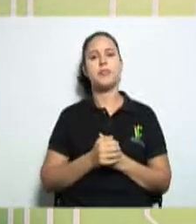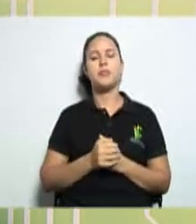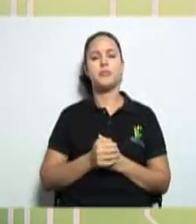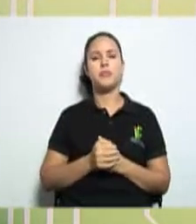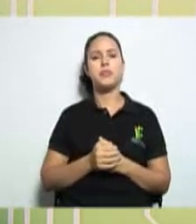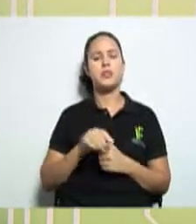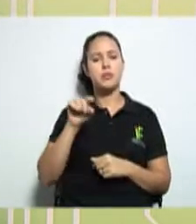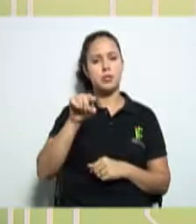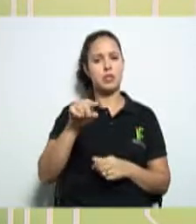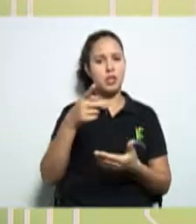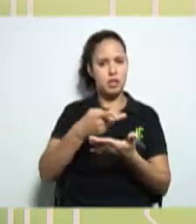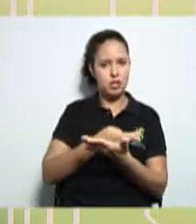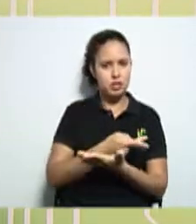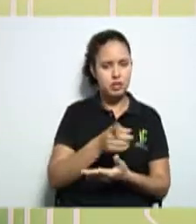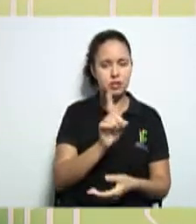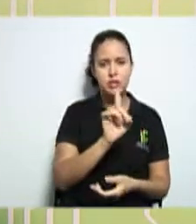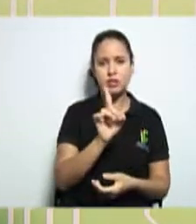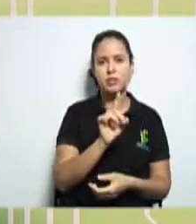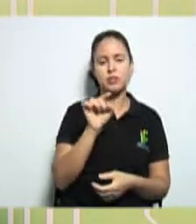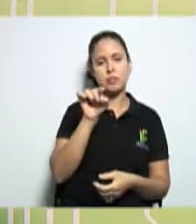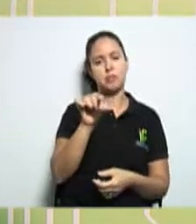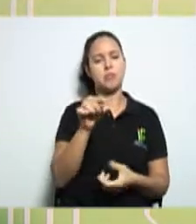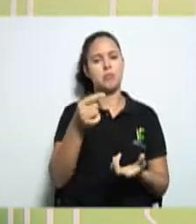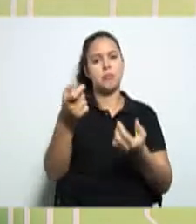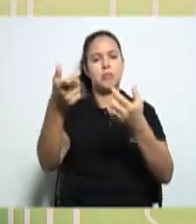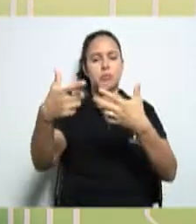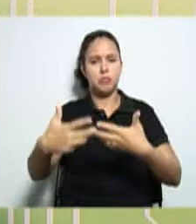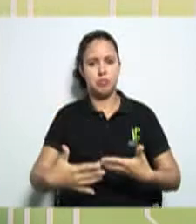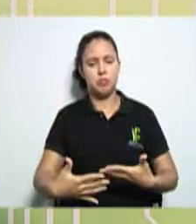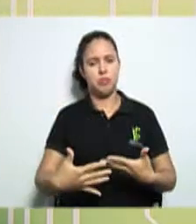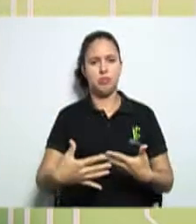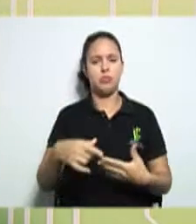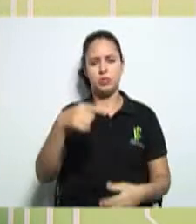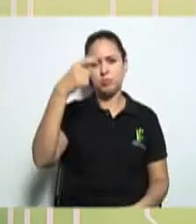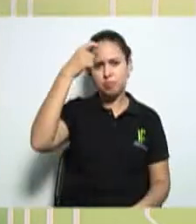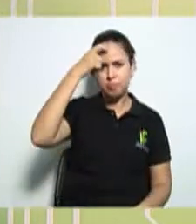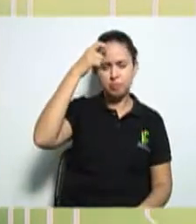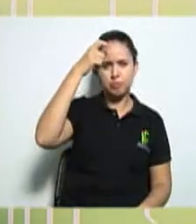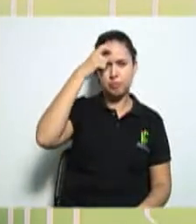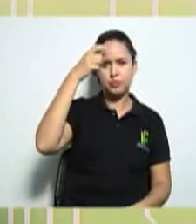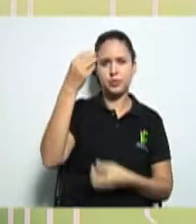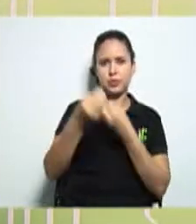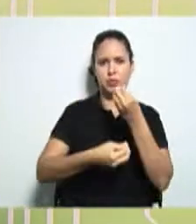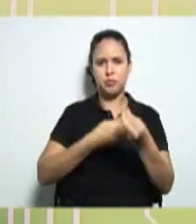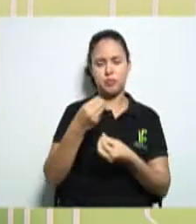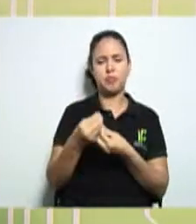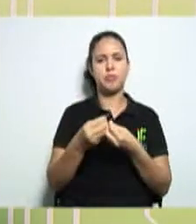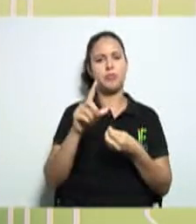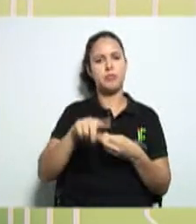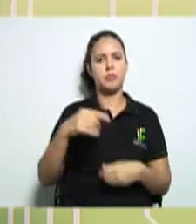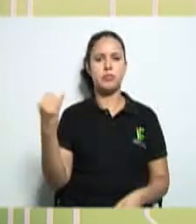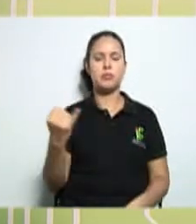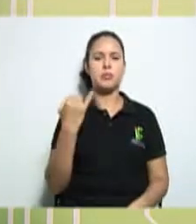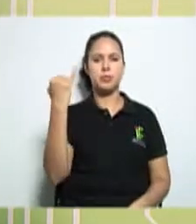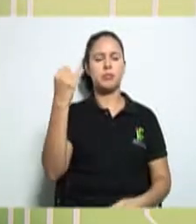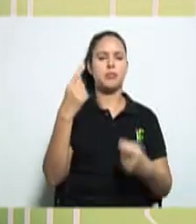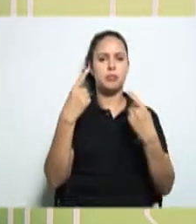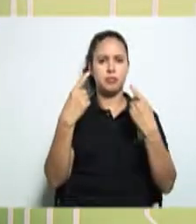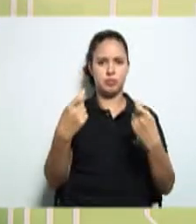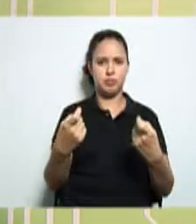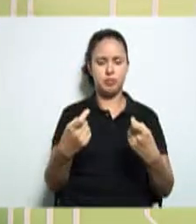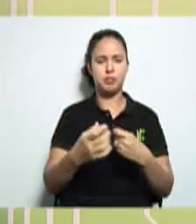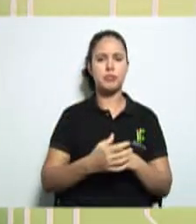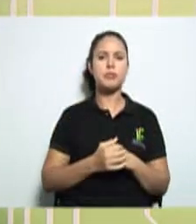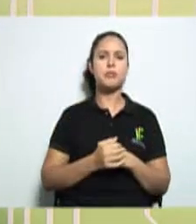que você está errado, você colocou o seu entendimento ali. Então é importante que vocês se atentem a isso